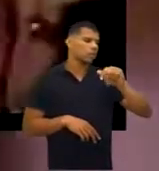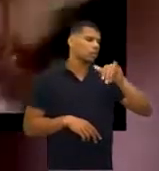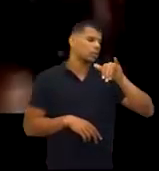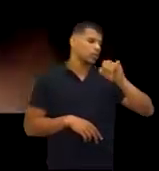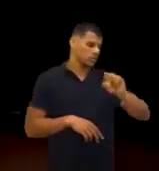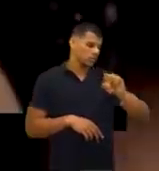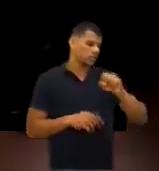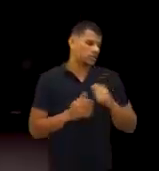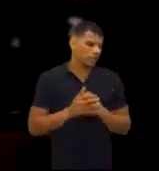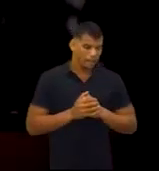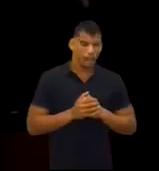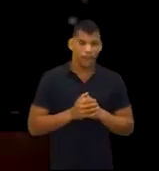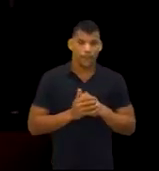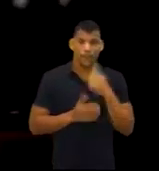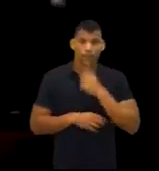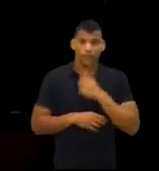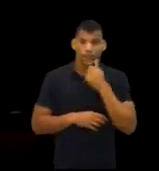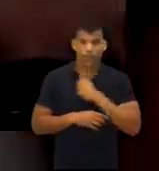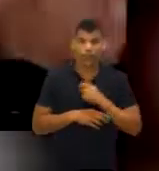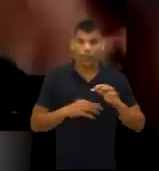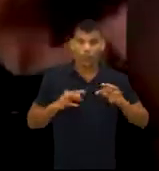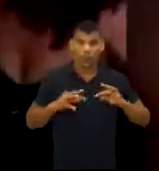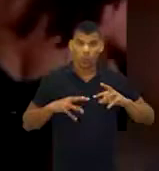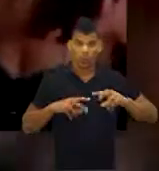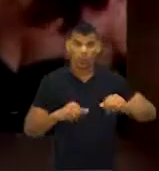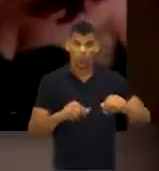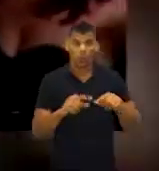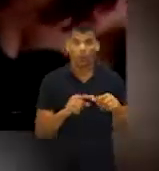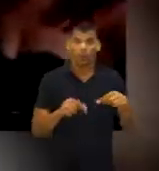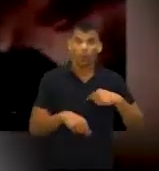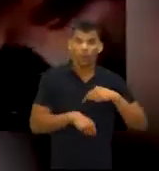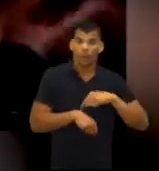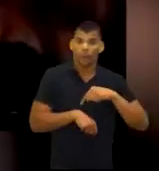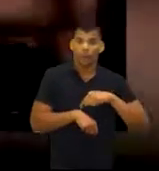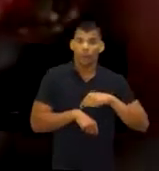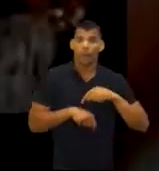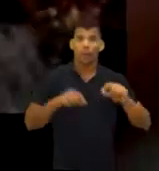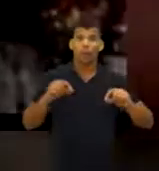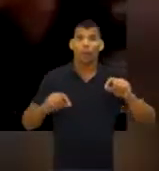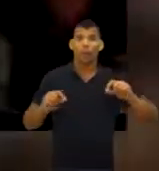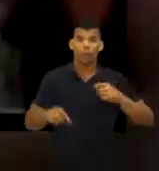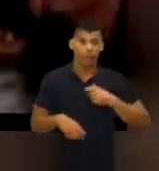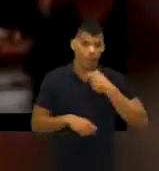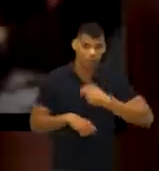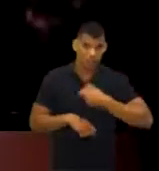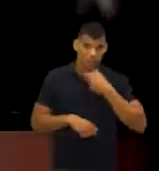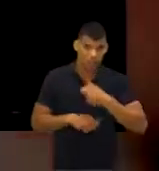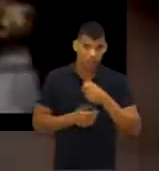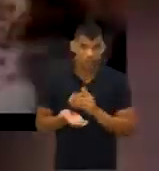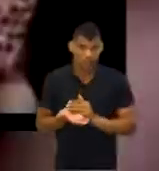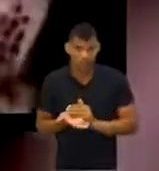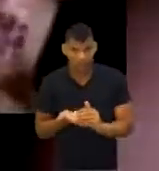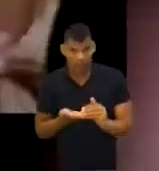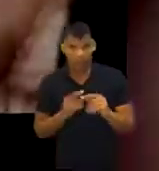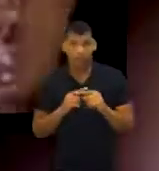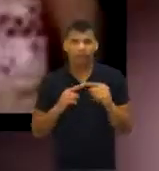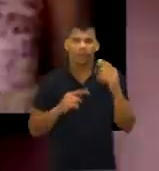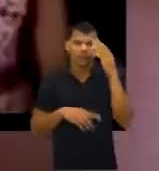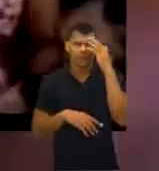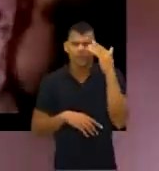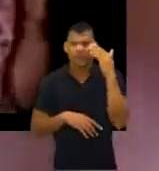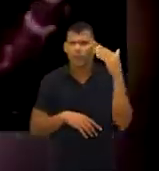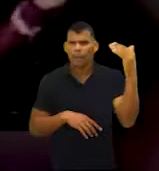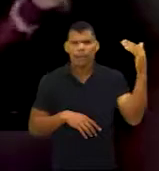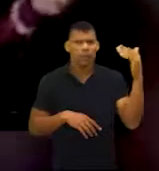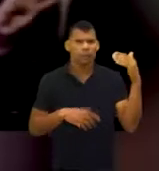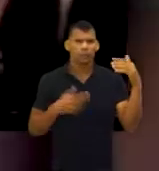ficavam servindo, eram todas mulheres, mas tinha um determinado momento que elas começavam a cantar e tal. E foi fazendo tanto sucesso, a boate foi